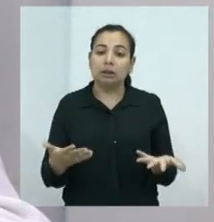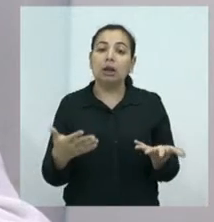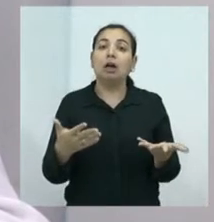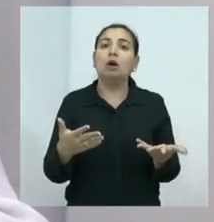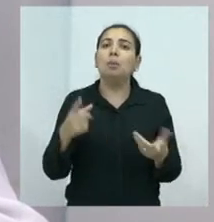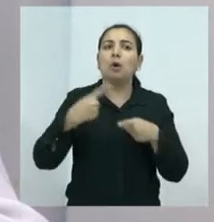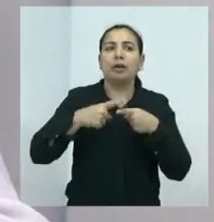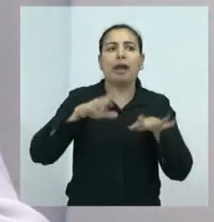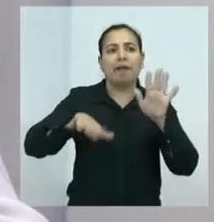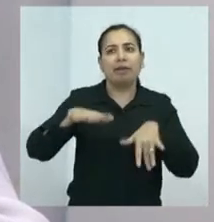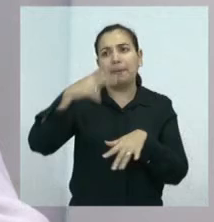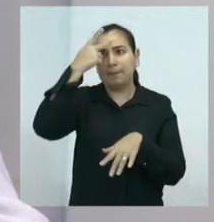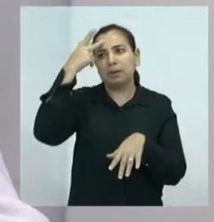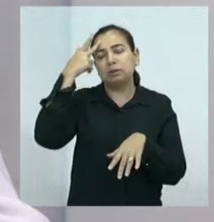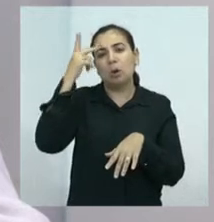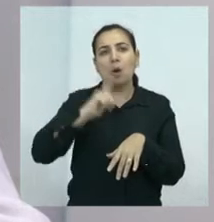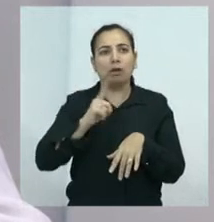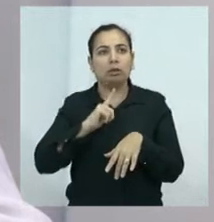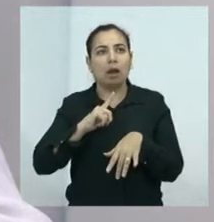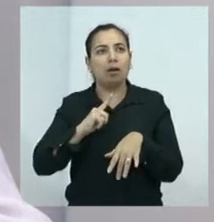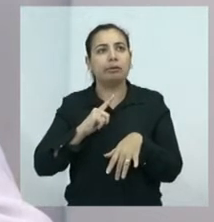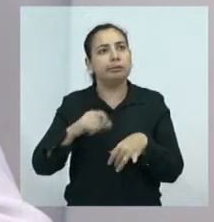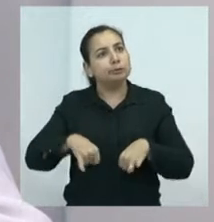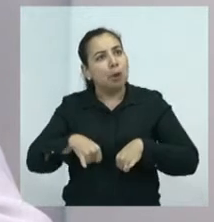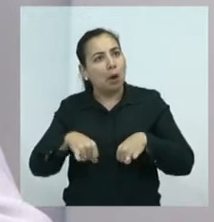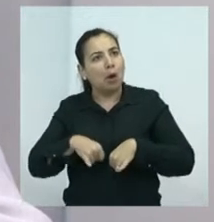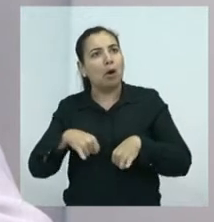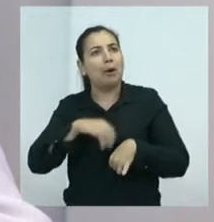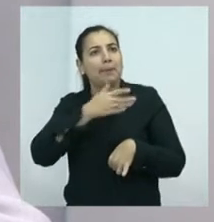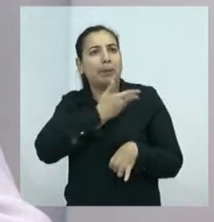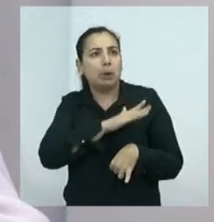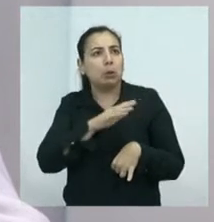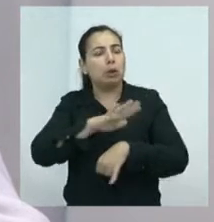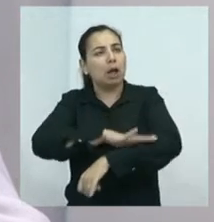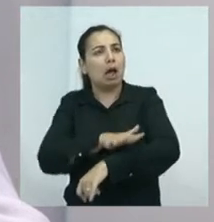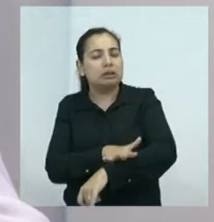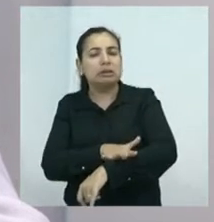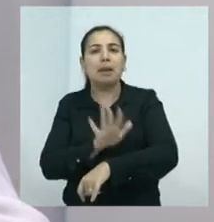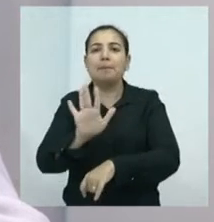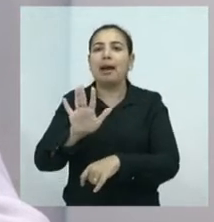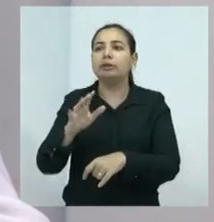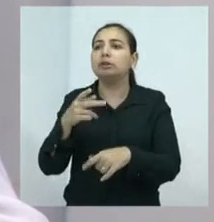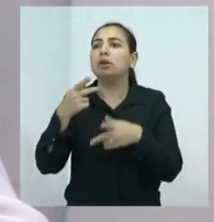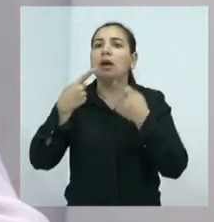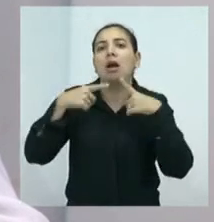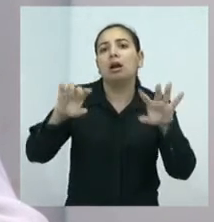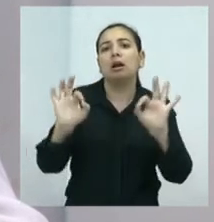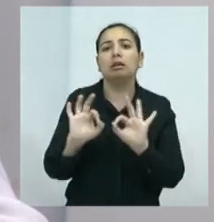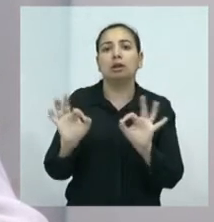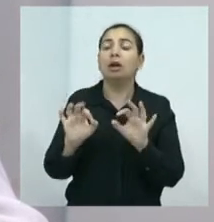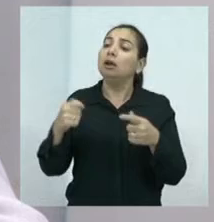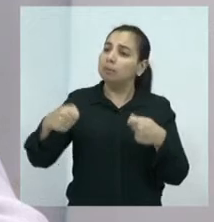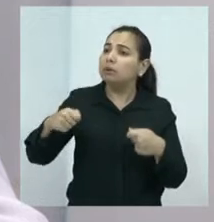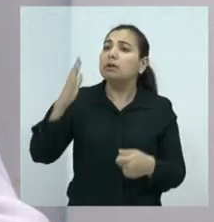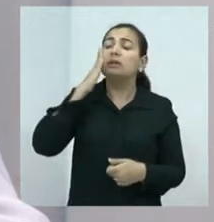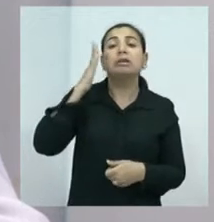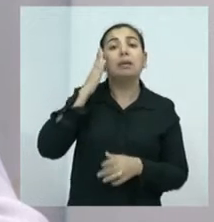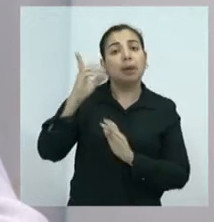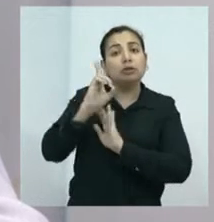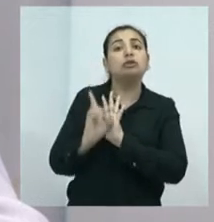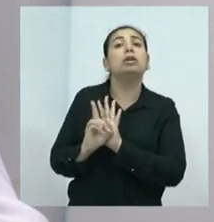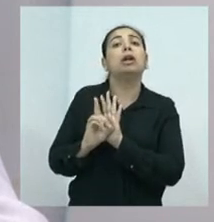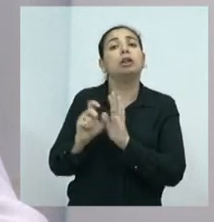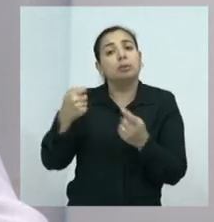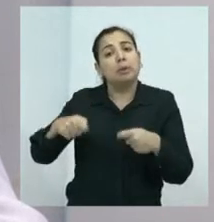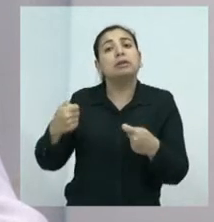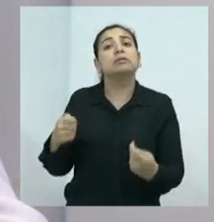grande, e aí eu volto a repetir, e esse descrédito ele passa pelo papel que a polícia tem na sociedade brasileira hoje. Essa